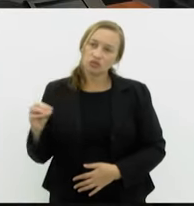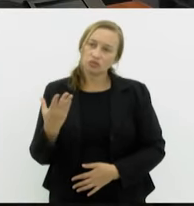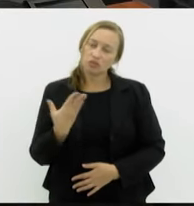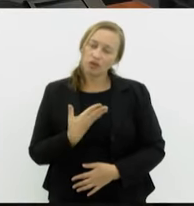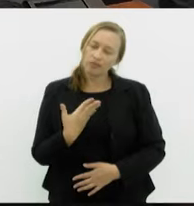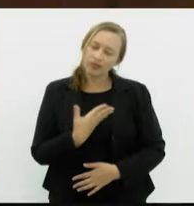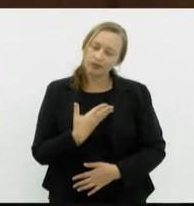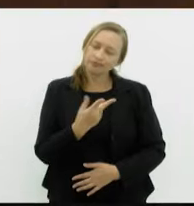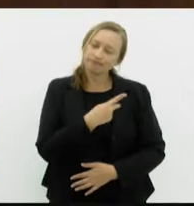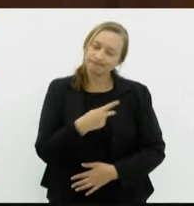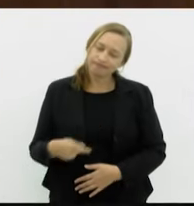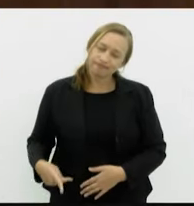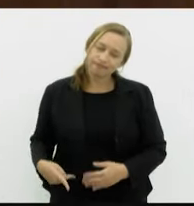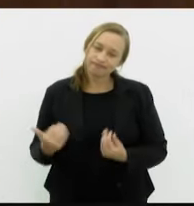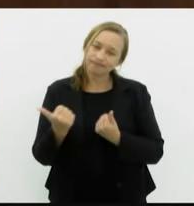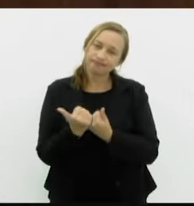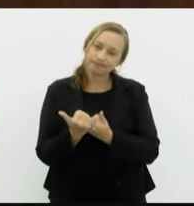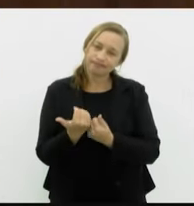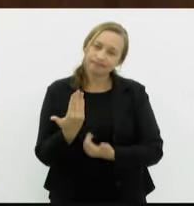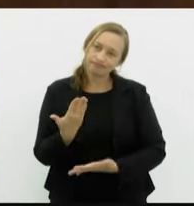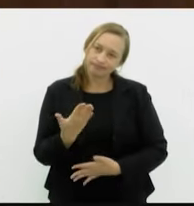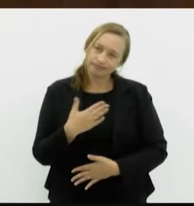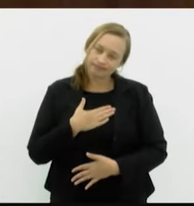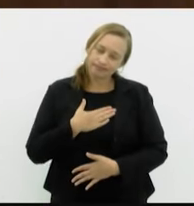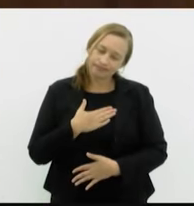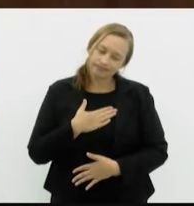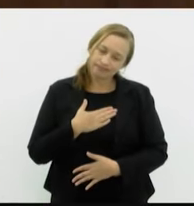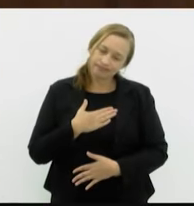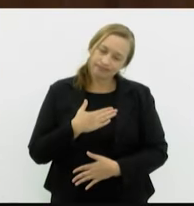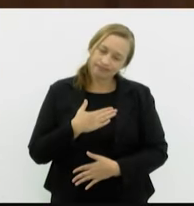meu presidente, meu parceiro, prazer.